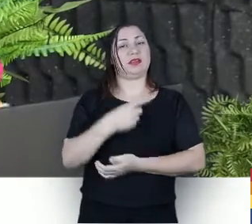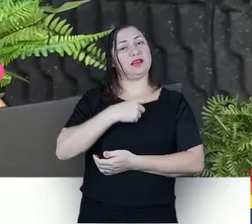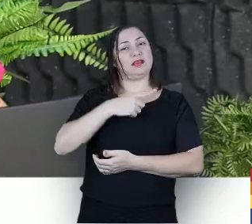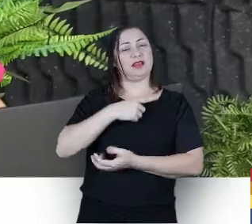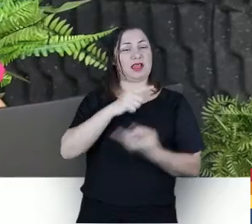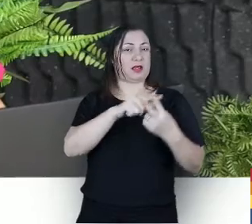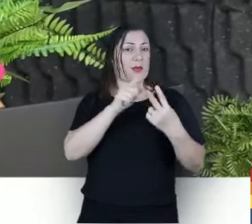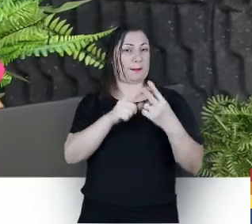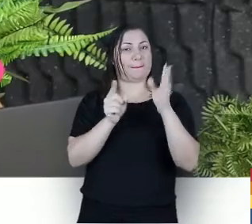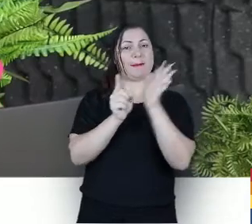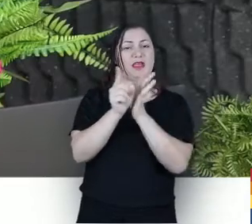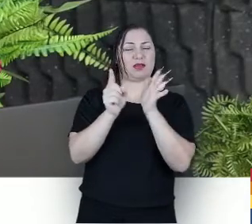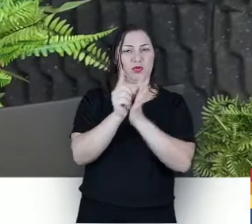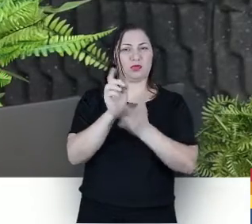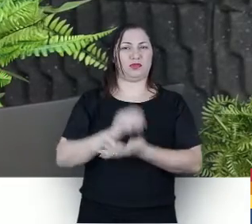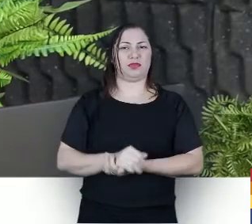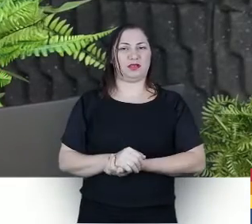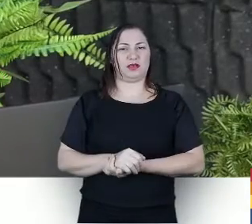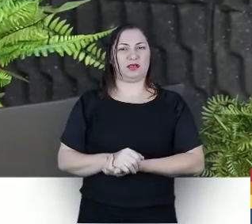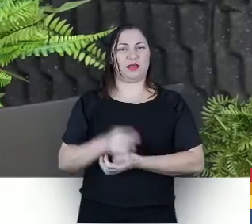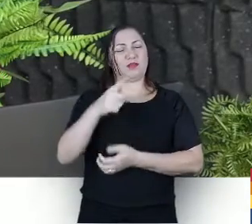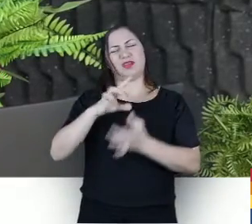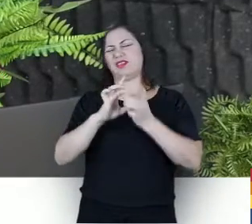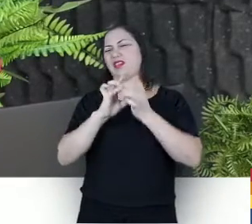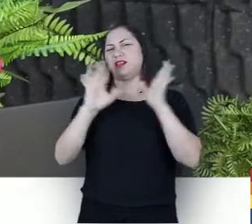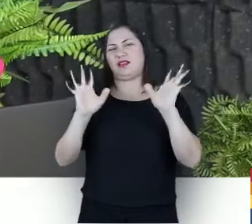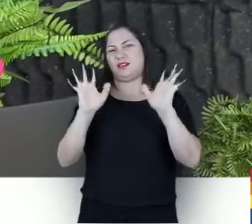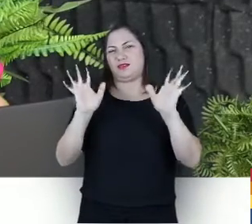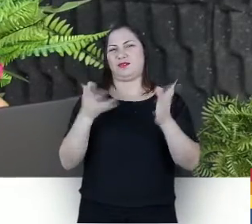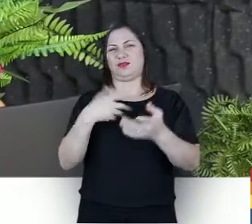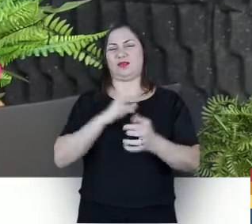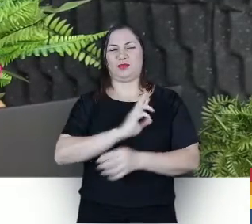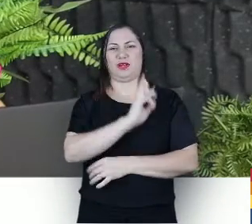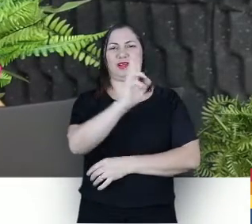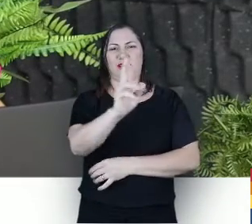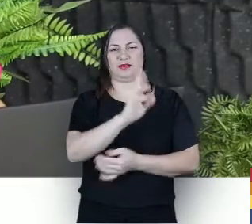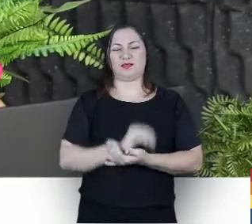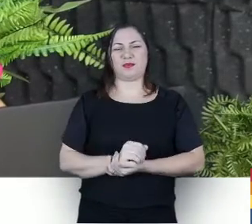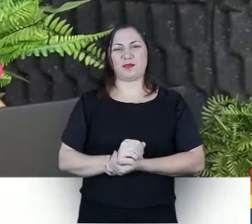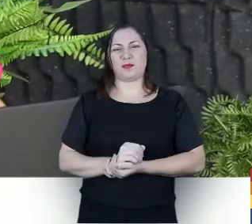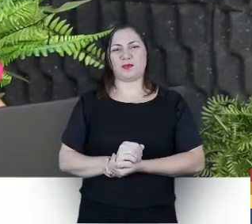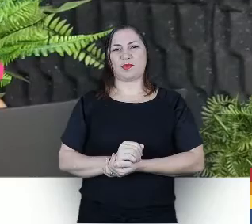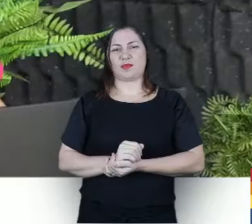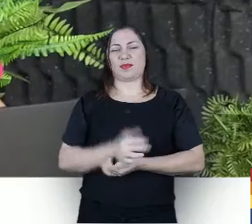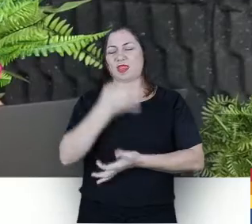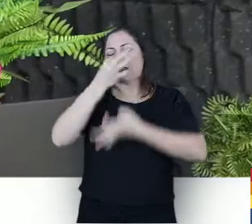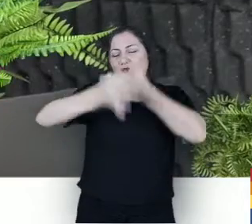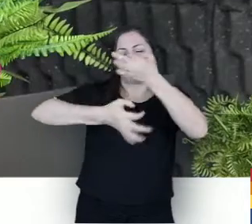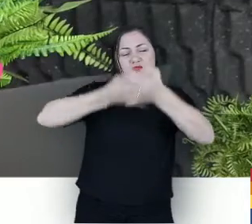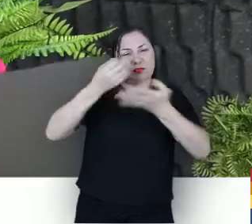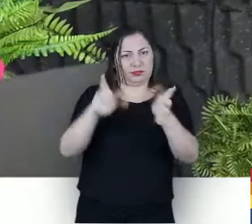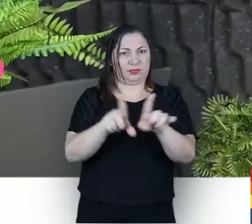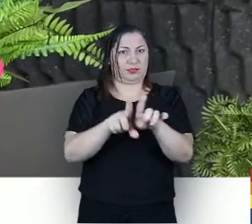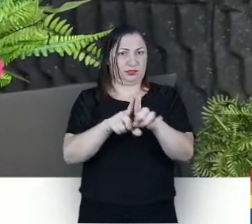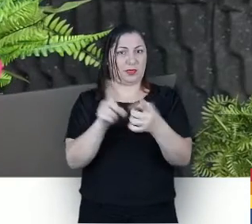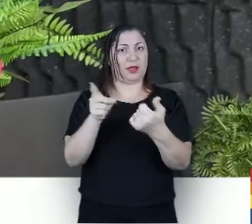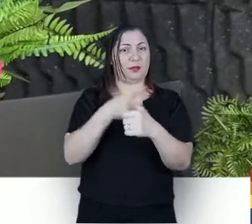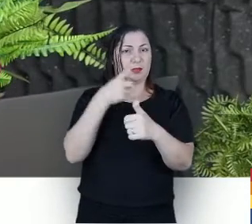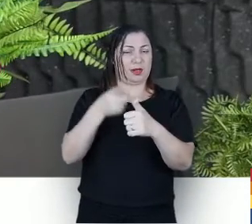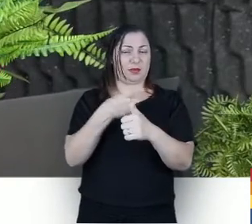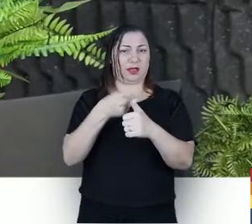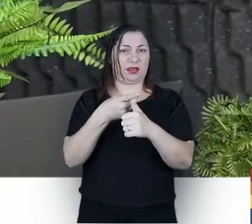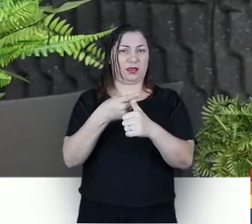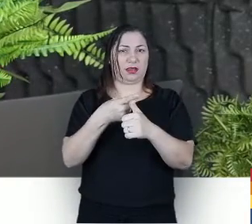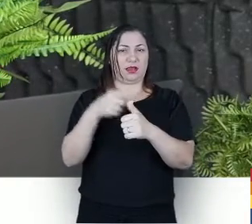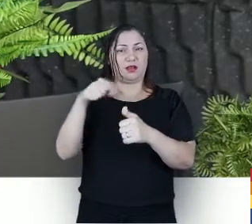essa nova abordagem, né? Então, a gente acredita e está lutando para isso. E com base na exposição de vocês, eu tenho